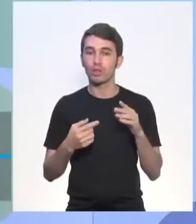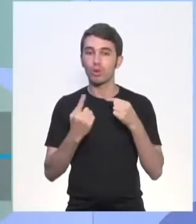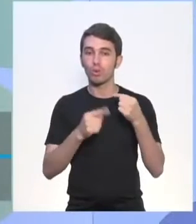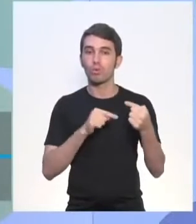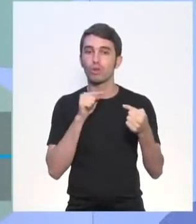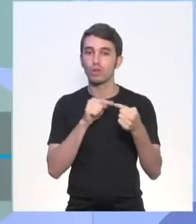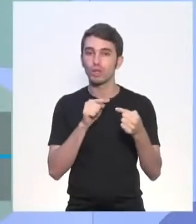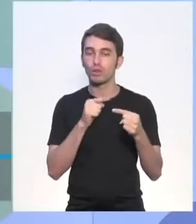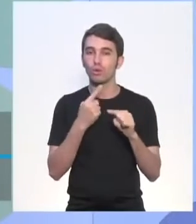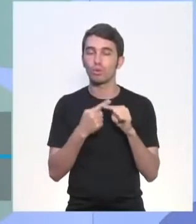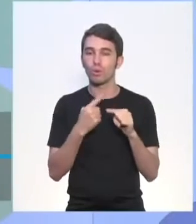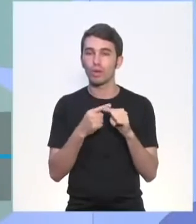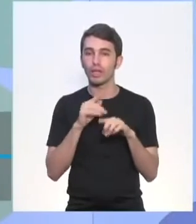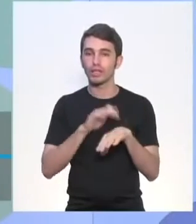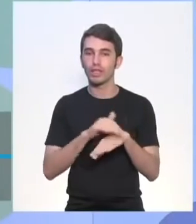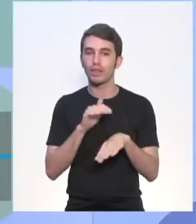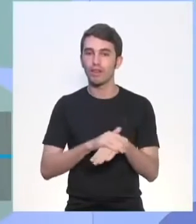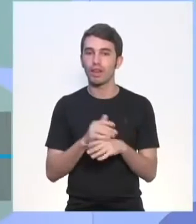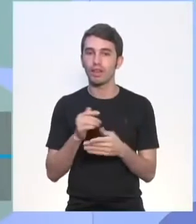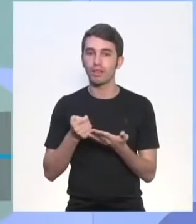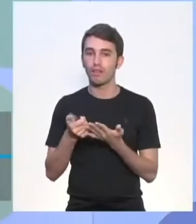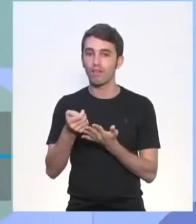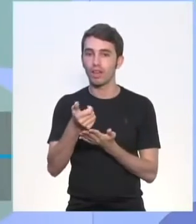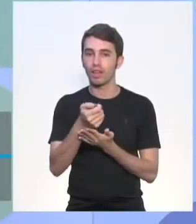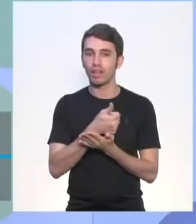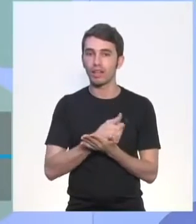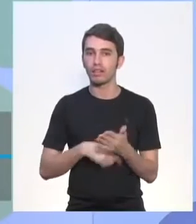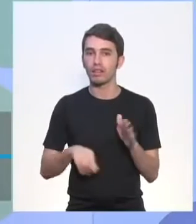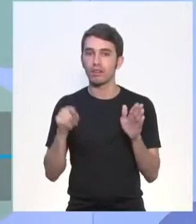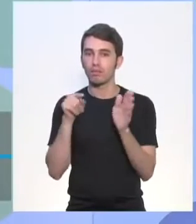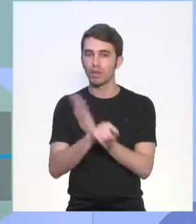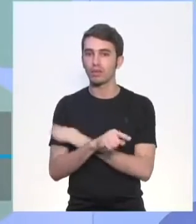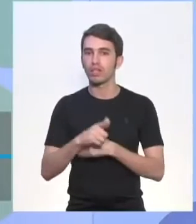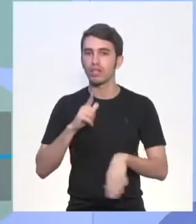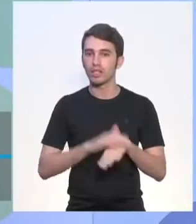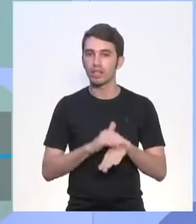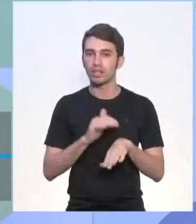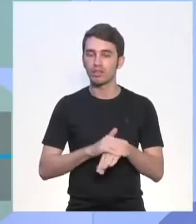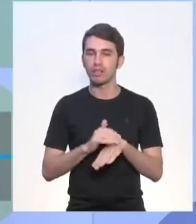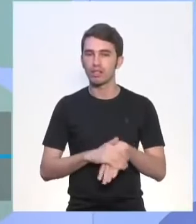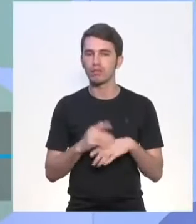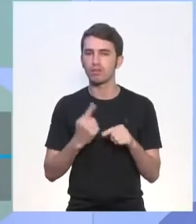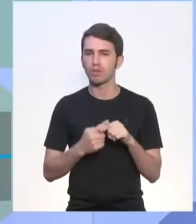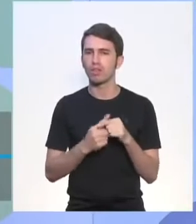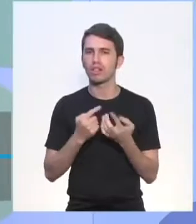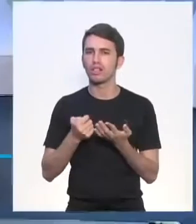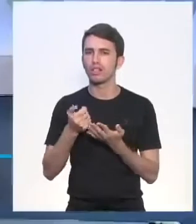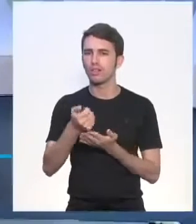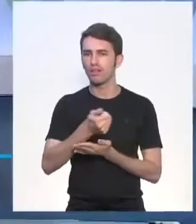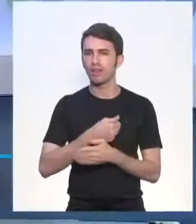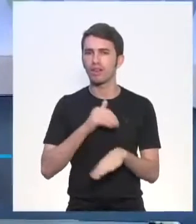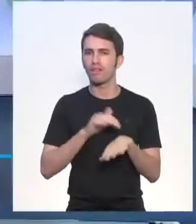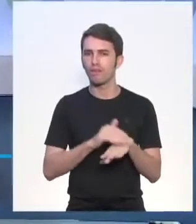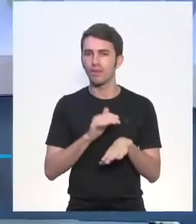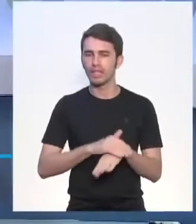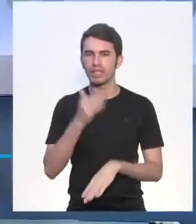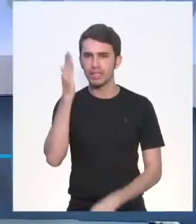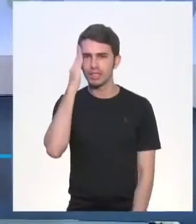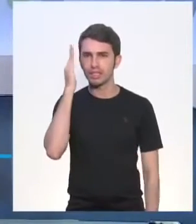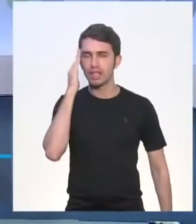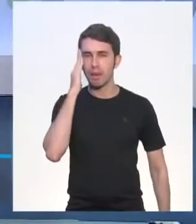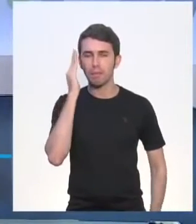faz a fake news? Que é uma pergunta que nós devemos nos fazer, né, Proelaine? Por que será que eles fazem tanta fake news se sabem que fake news está